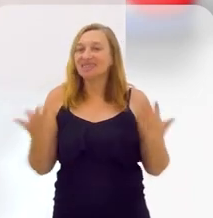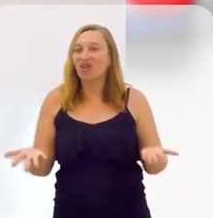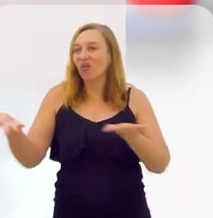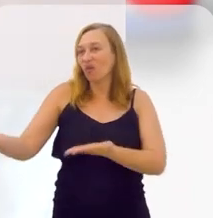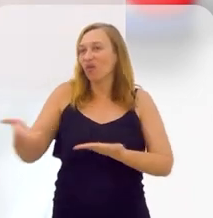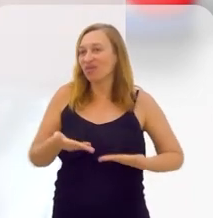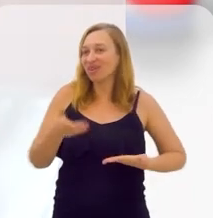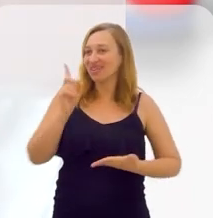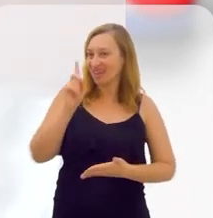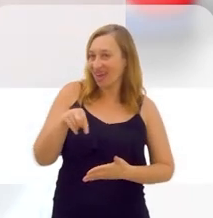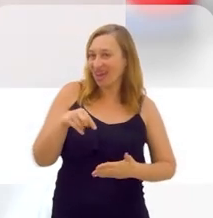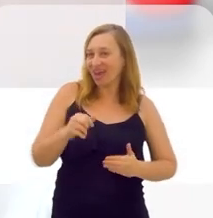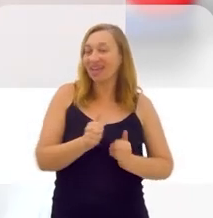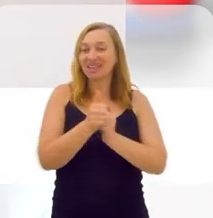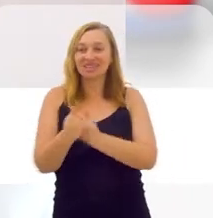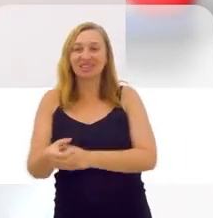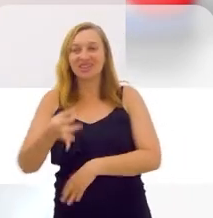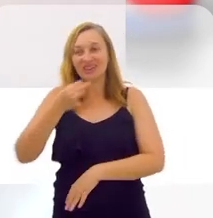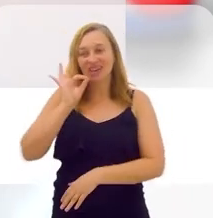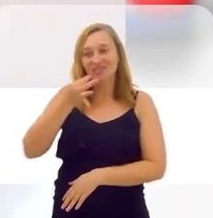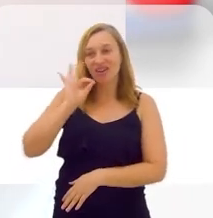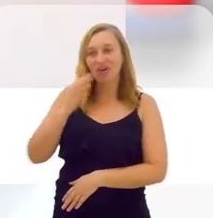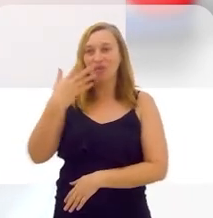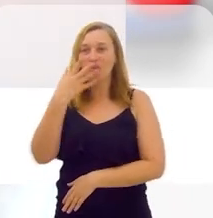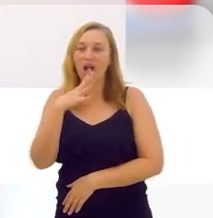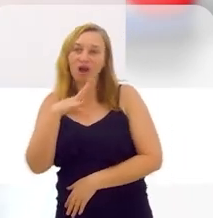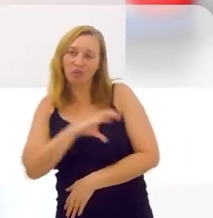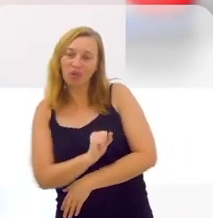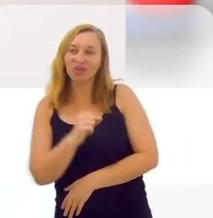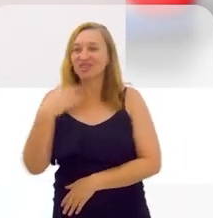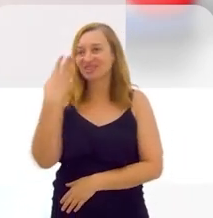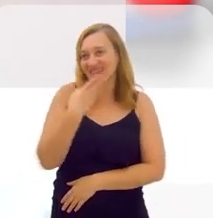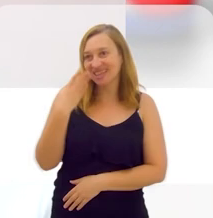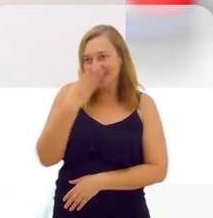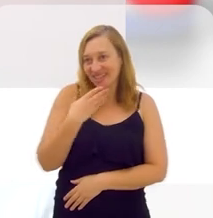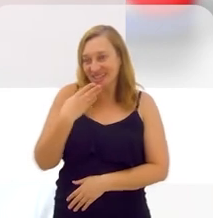Então, o convite é: sigam o Café com Amor Doceria.